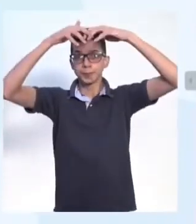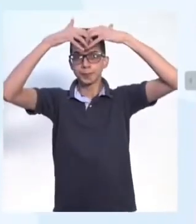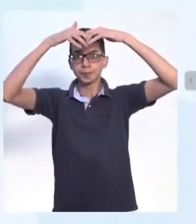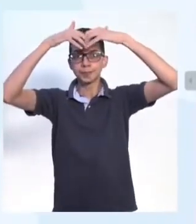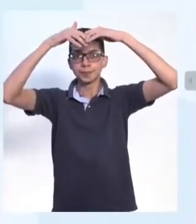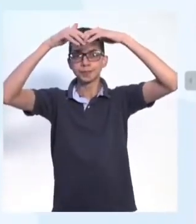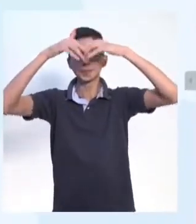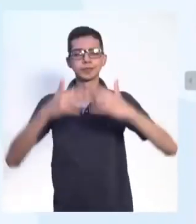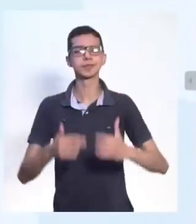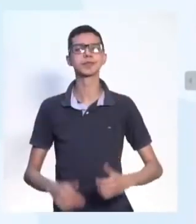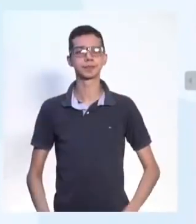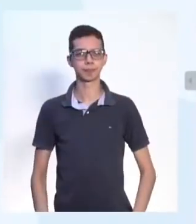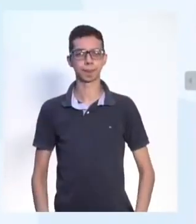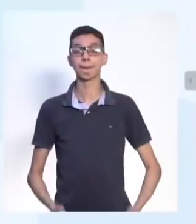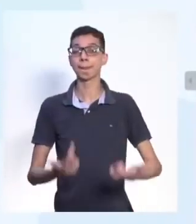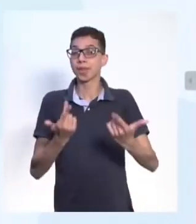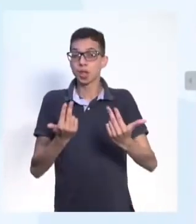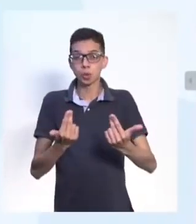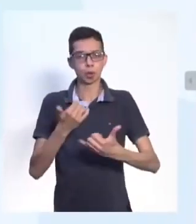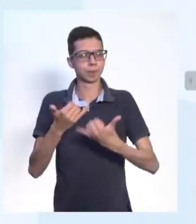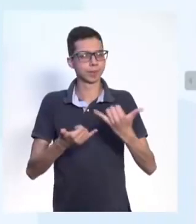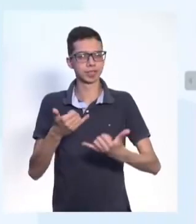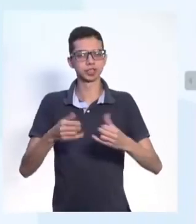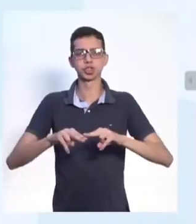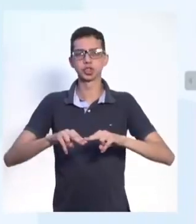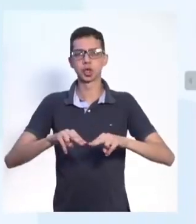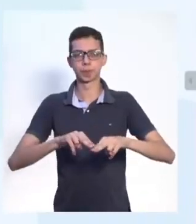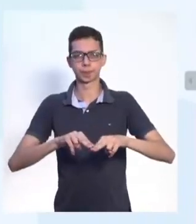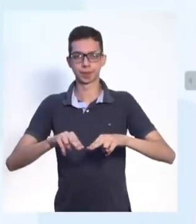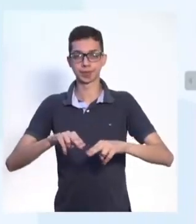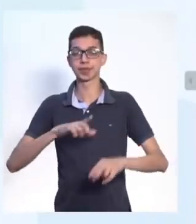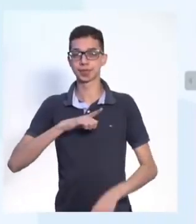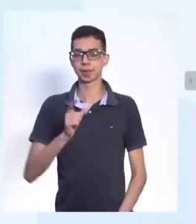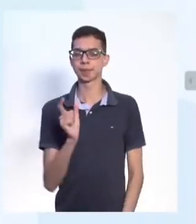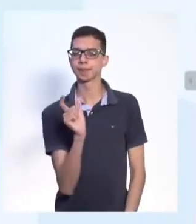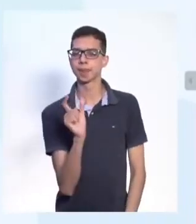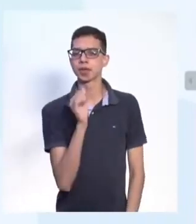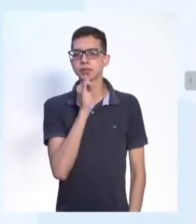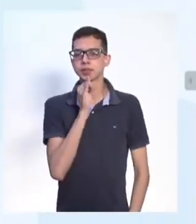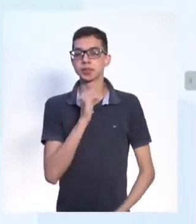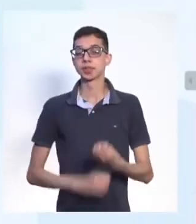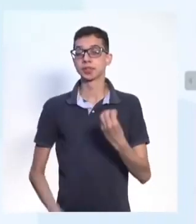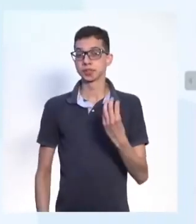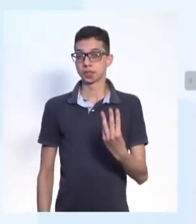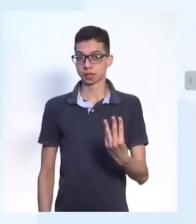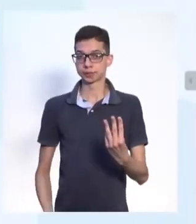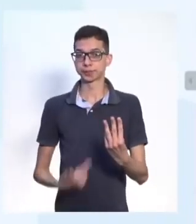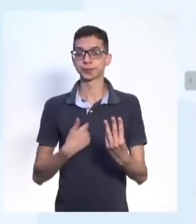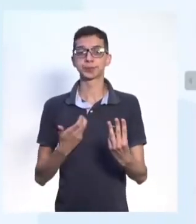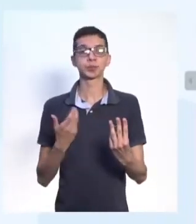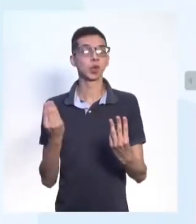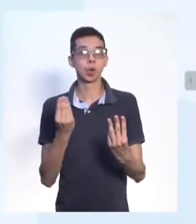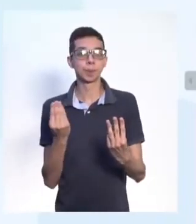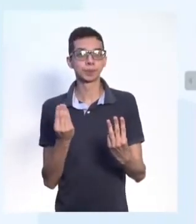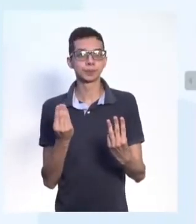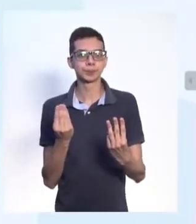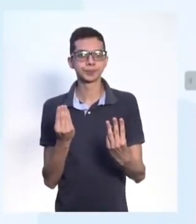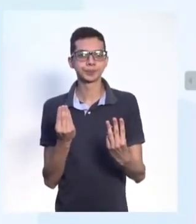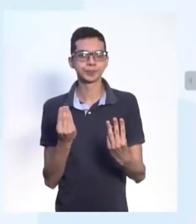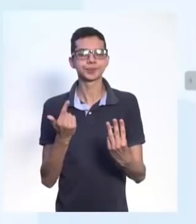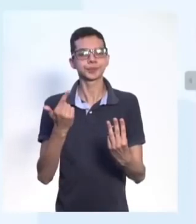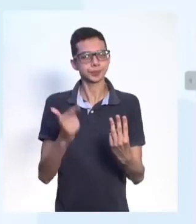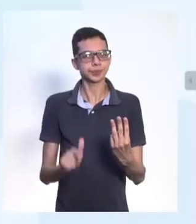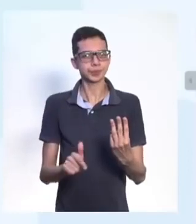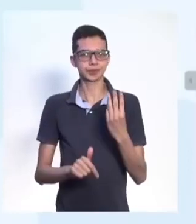se fosse lá, no caso, um dominó. Eu tenho a peça, por exemplo, 3, e eu quero encaixar, eu só posso encaixar com um novo 3.